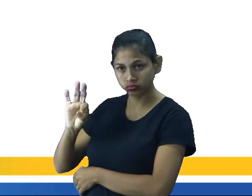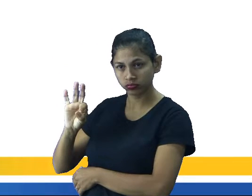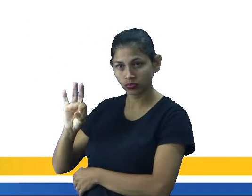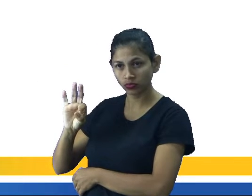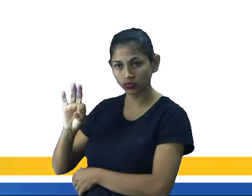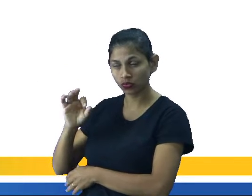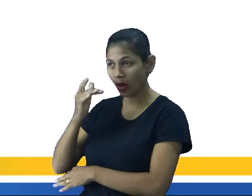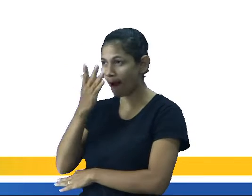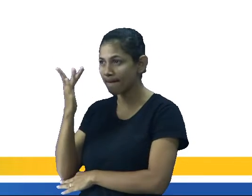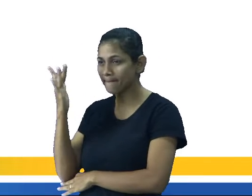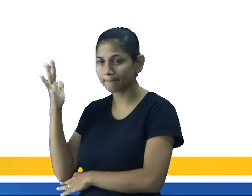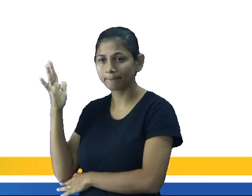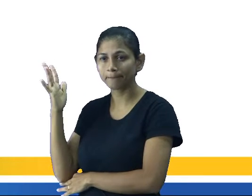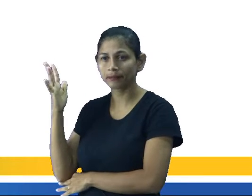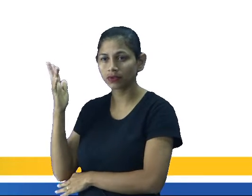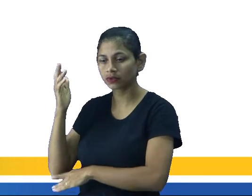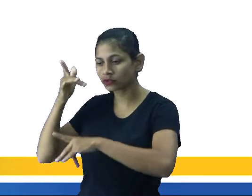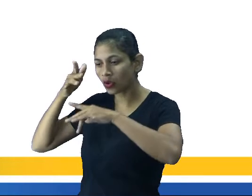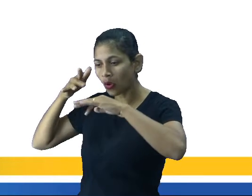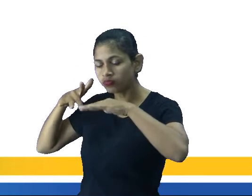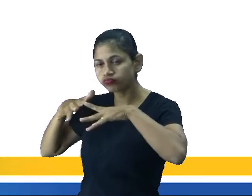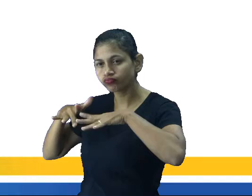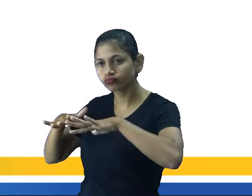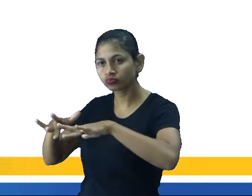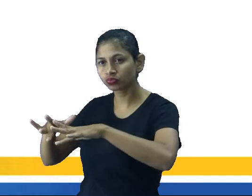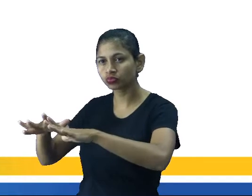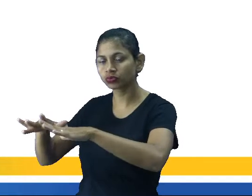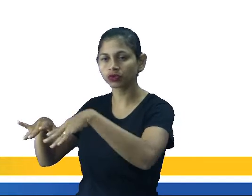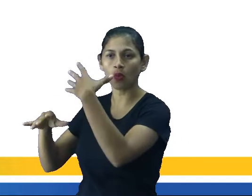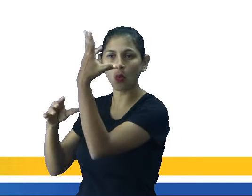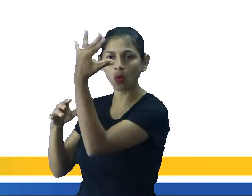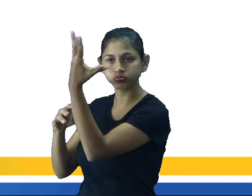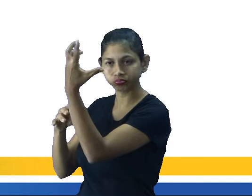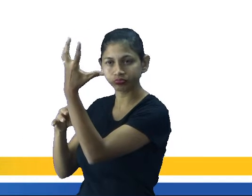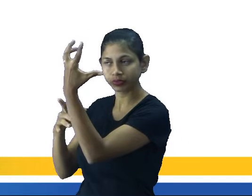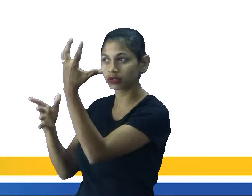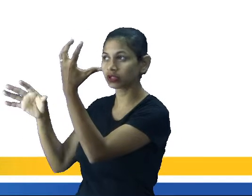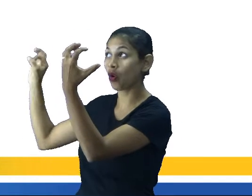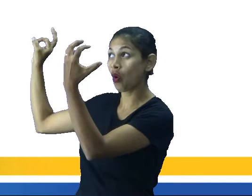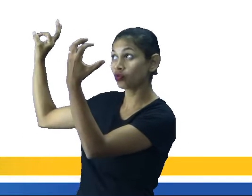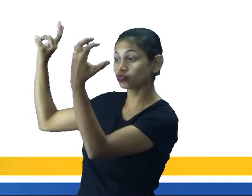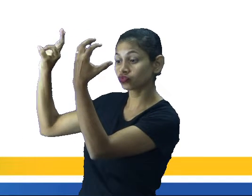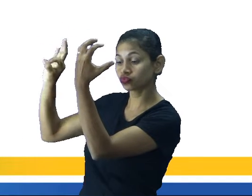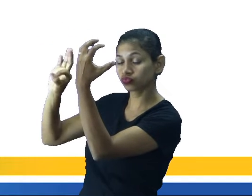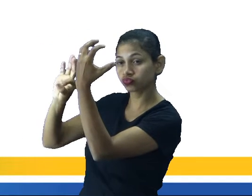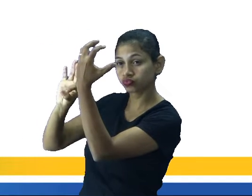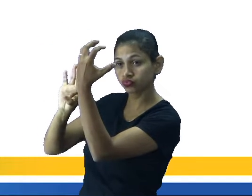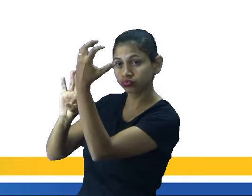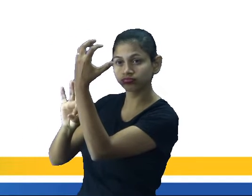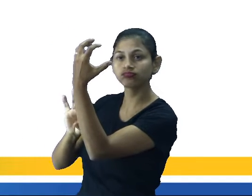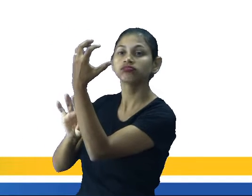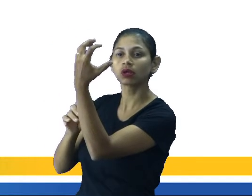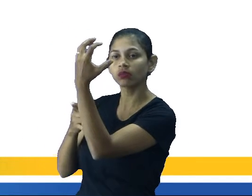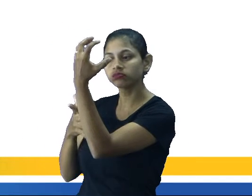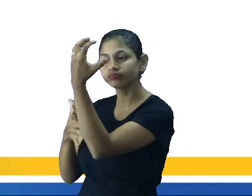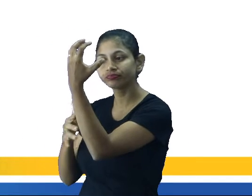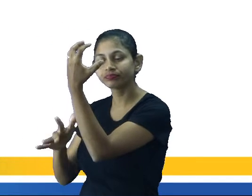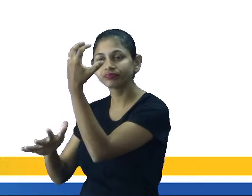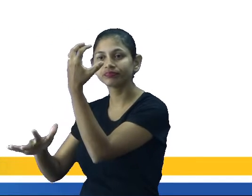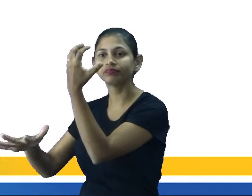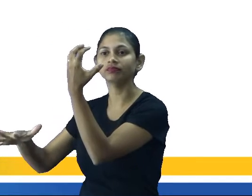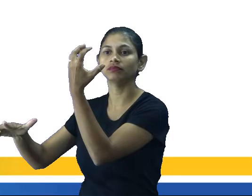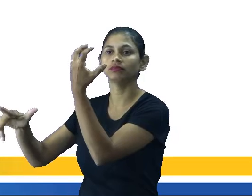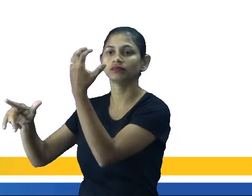uma célula vegetal, ela vai conseguir então realizar seus processos de produzir substâncias orgânicas. Fora isso também, ela vai ter